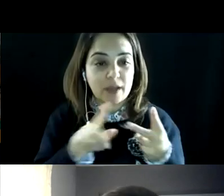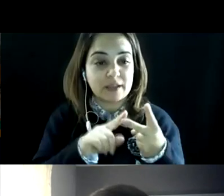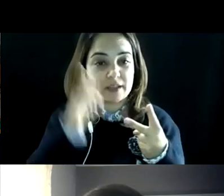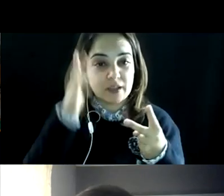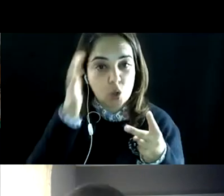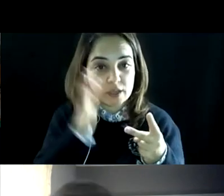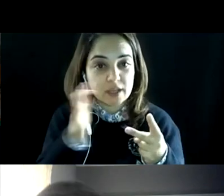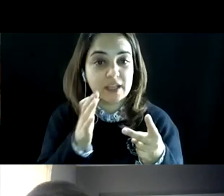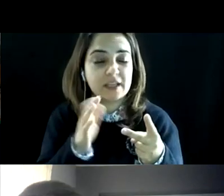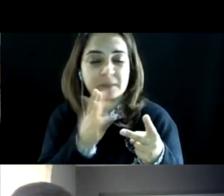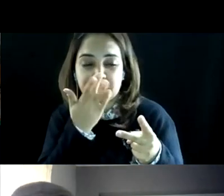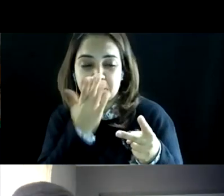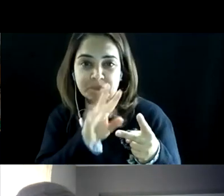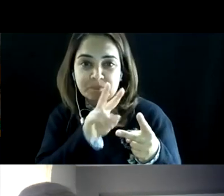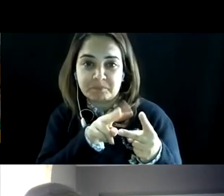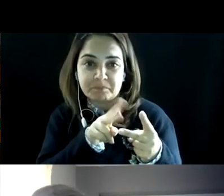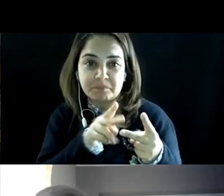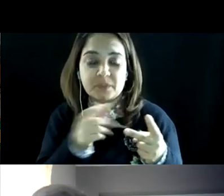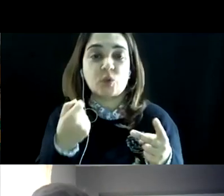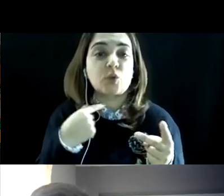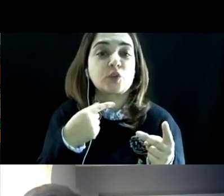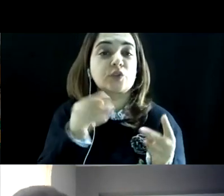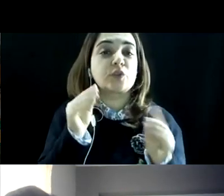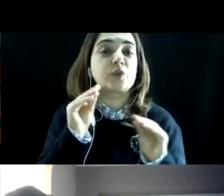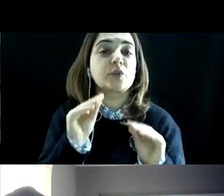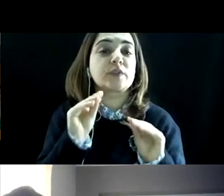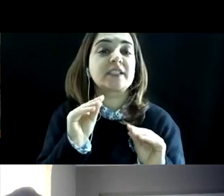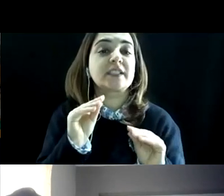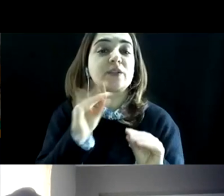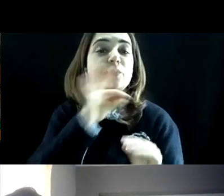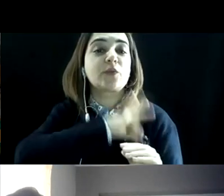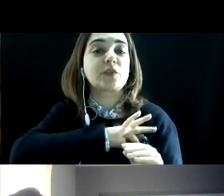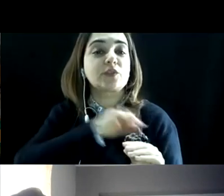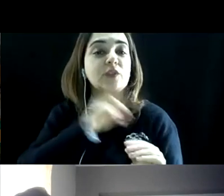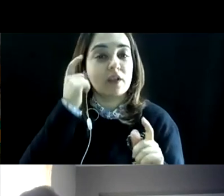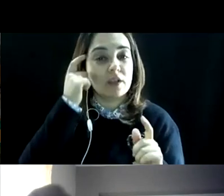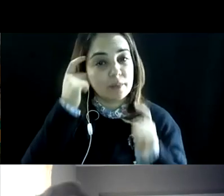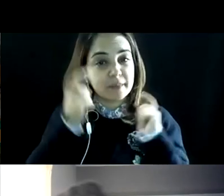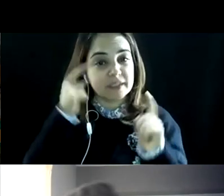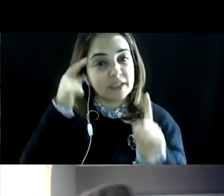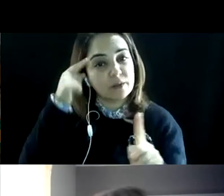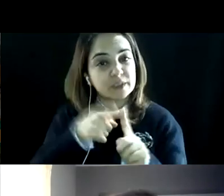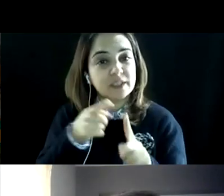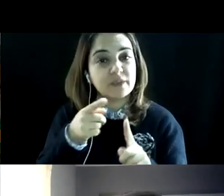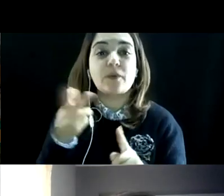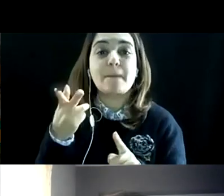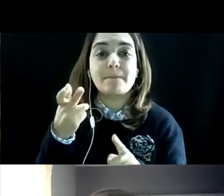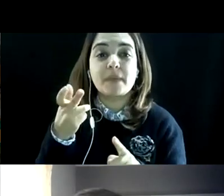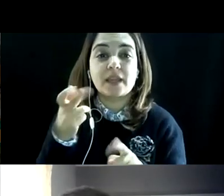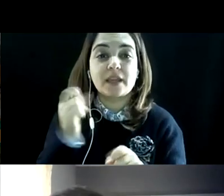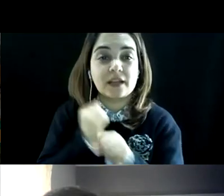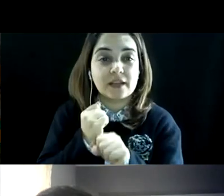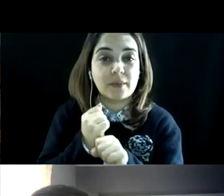basicamente isso. Quando se pensa, o ensino profissional foi pensado também porque havia falta de carpinteiros,